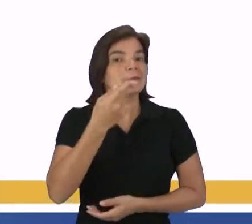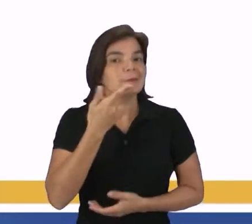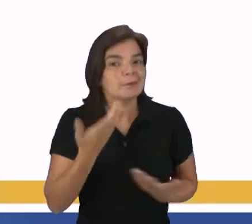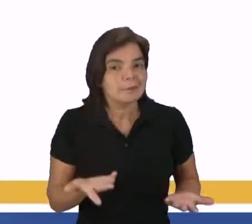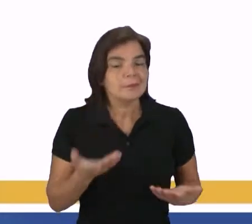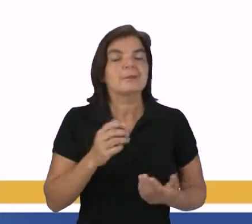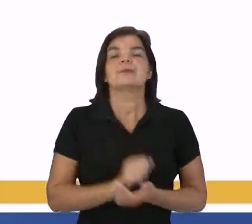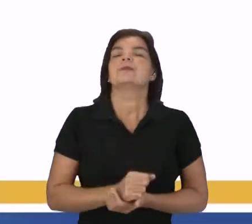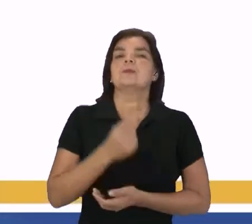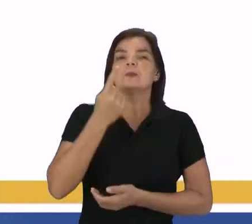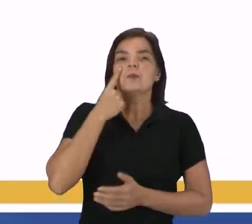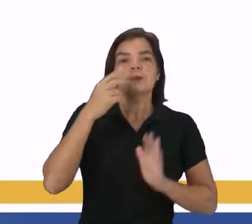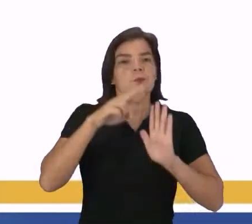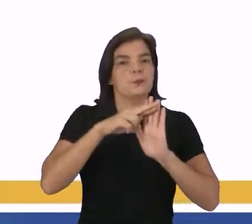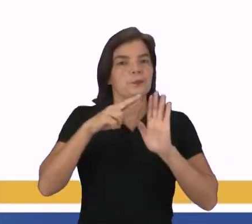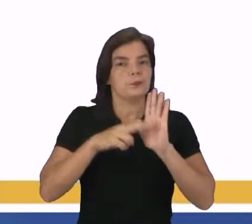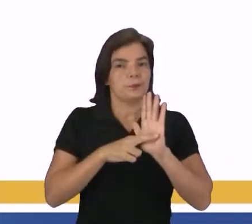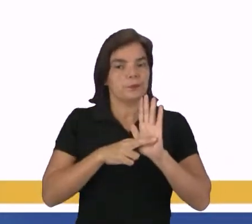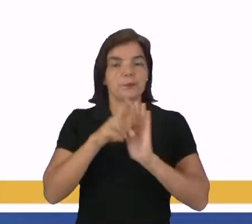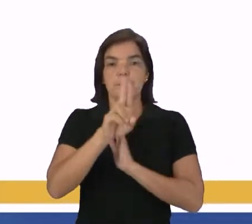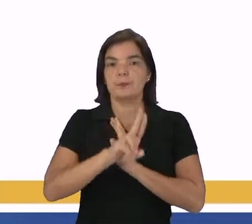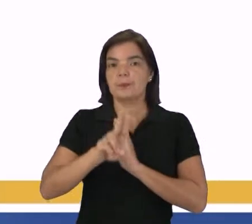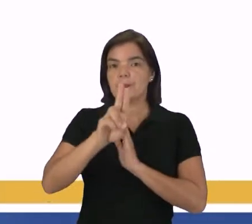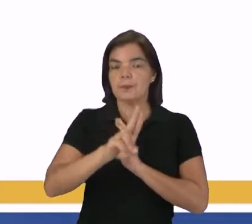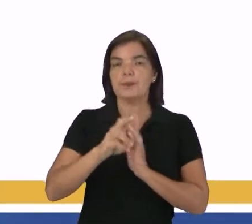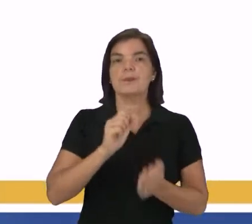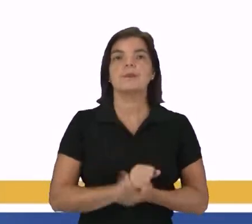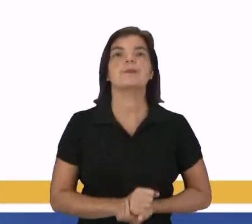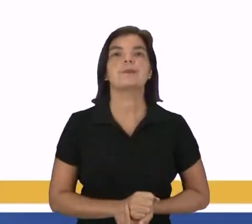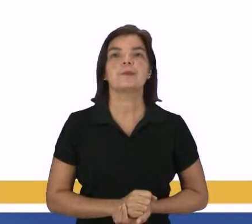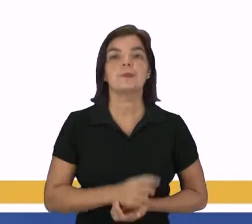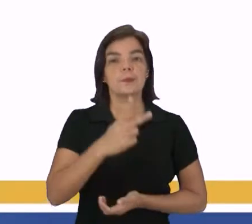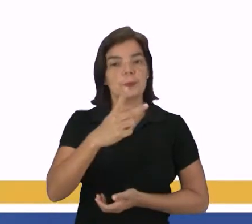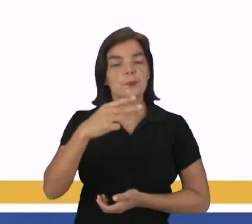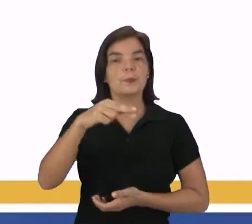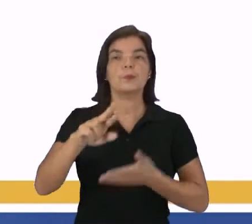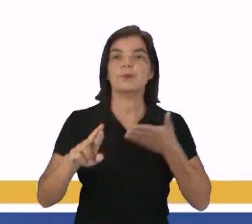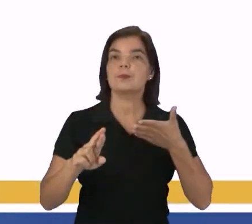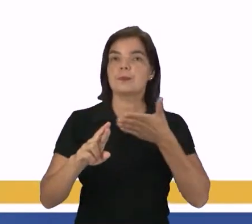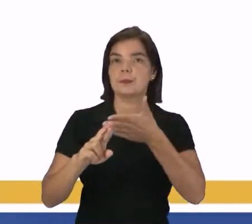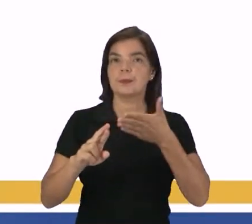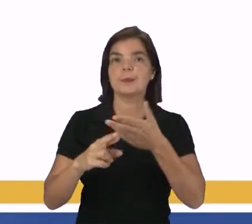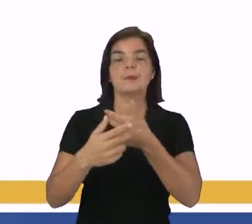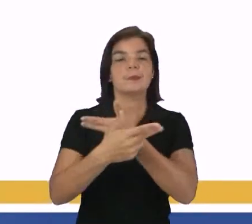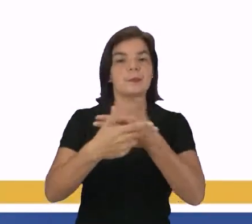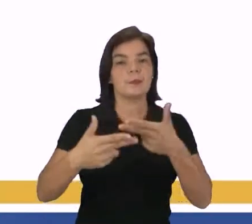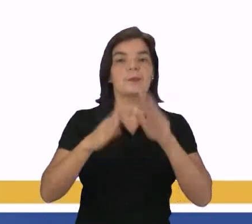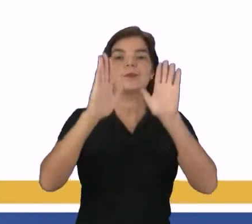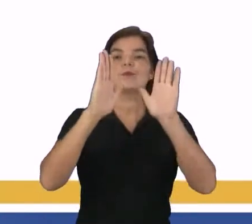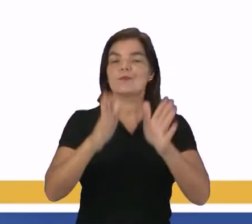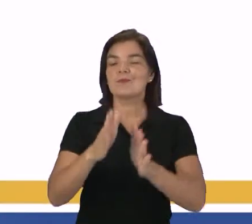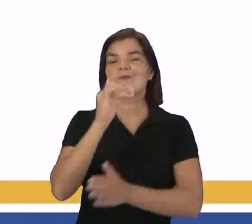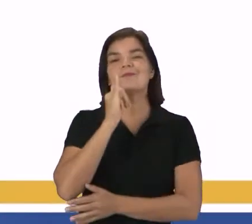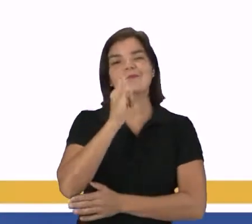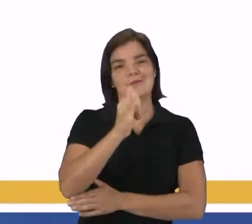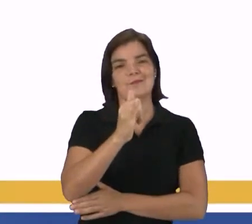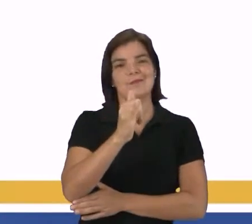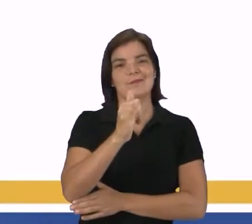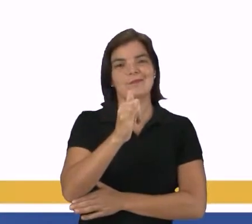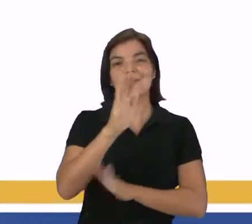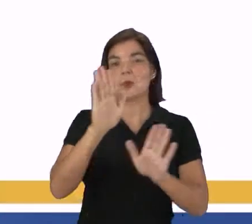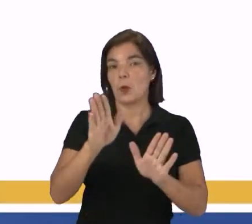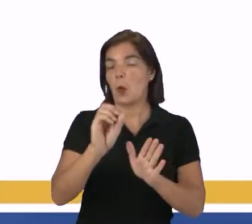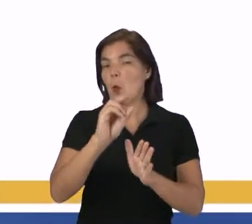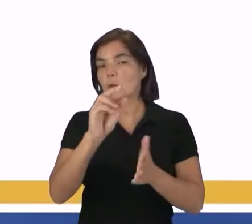disse. Então vejam a regra para o uso desse pronome. O pronome esse refere-se a algo que foi